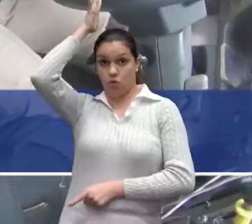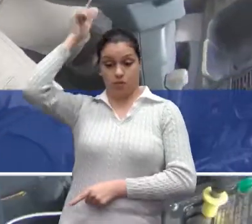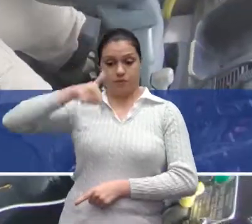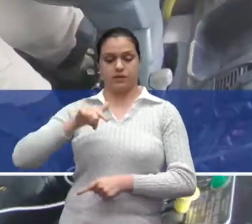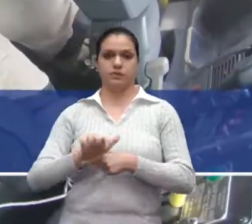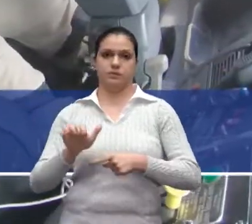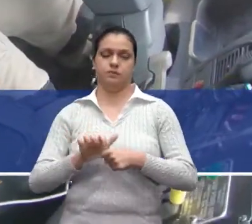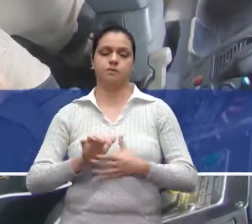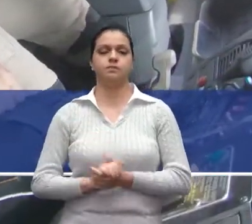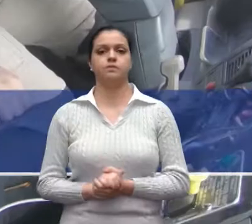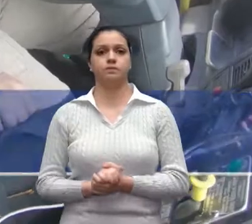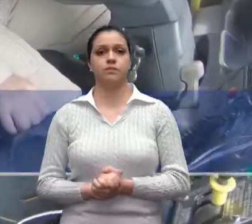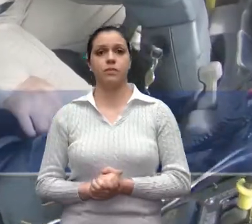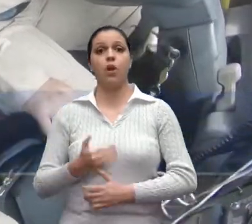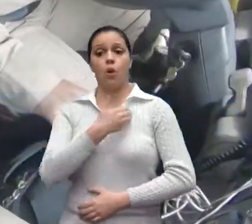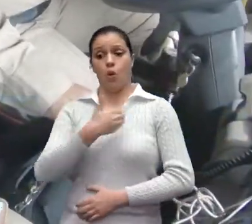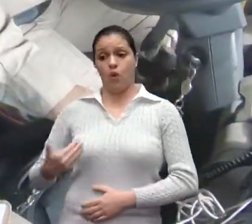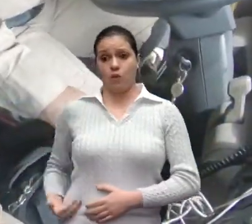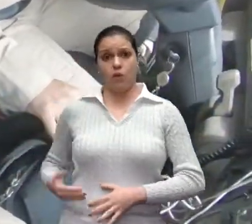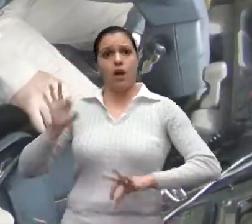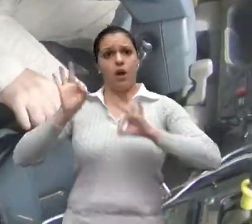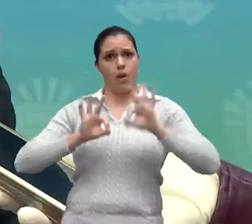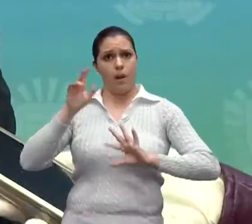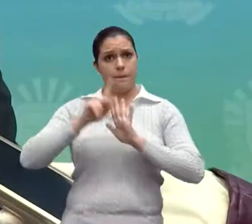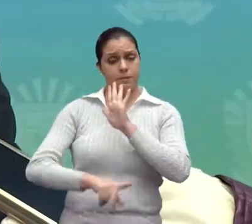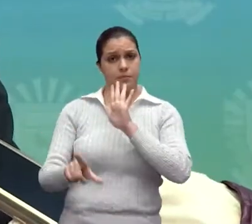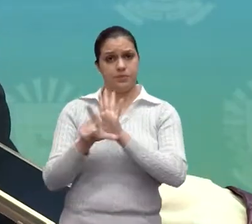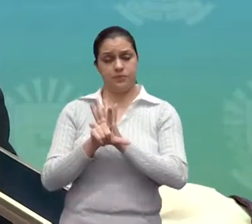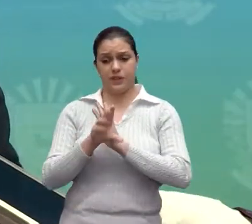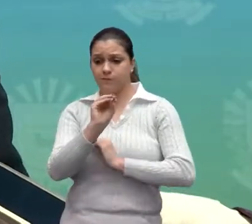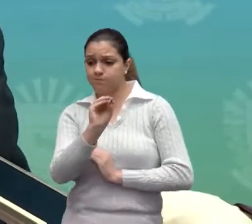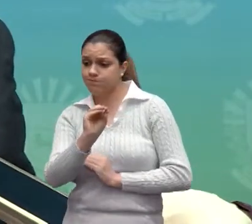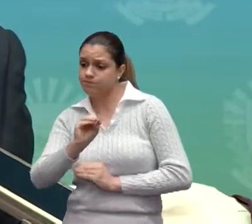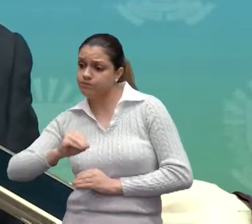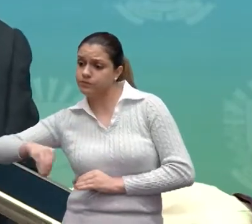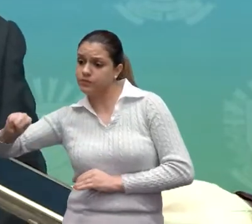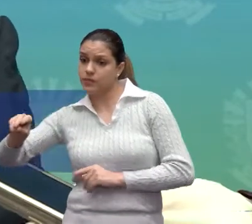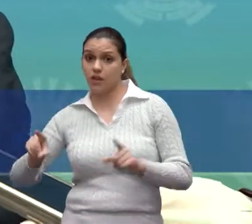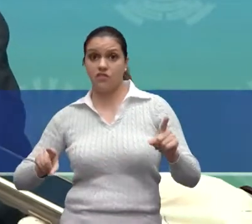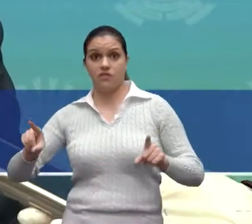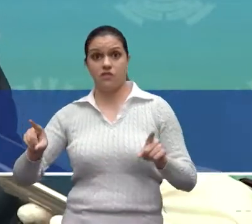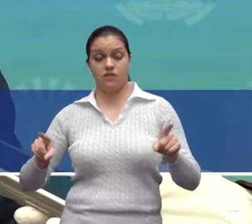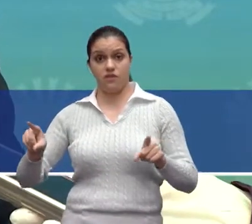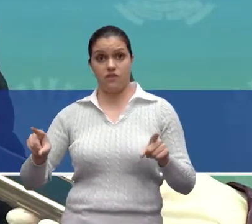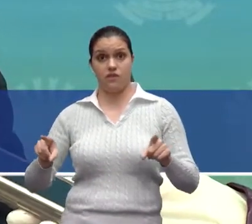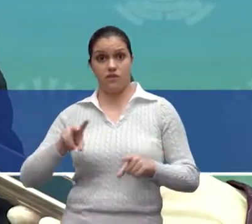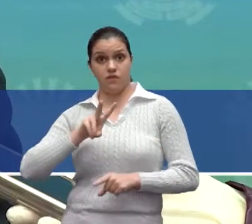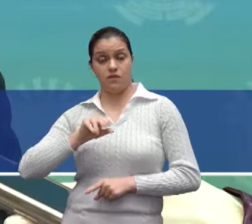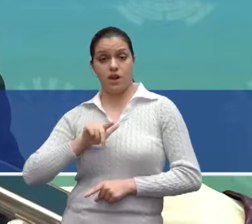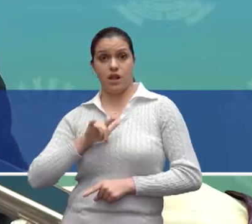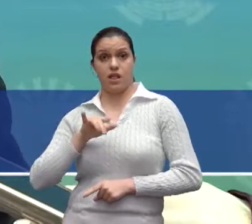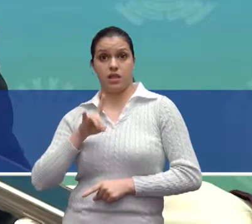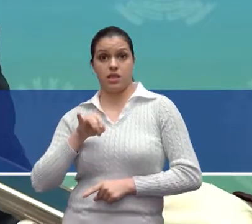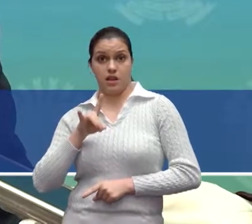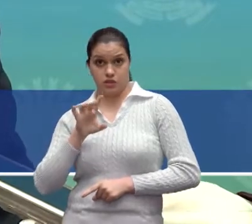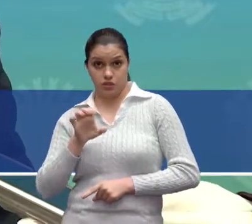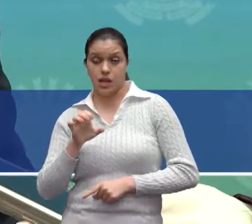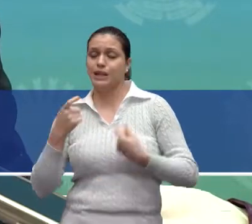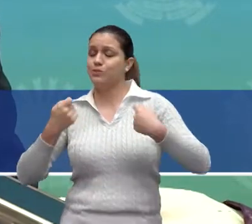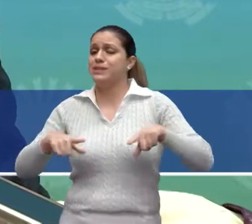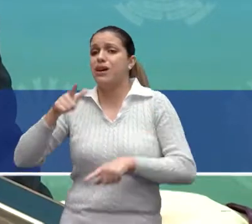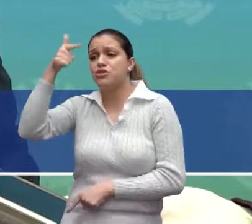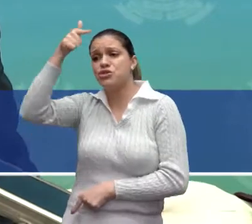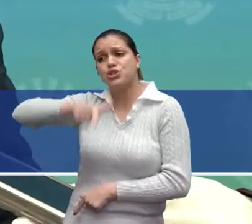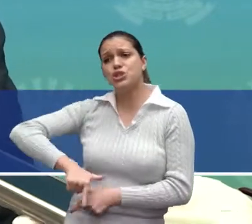do Corpo de Bombeiros Militar do Estado. O governo enviou um projeto prorrogando a vigência desses exames para que eles não